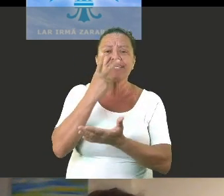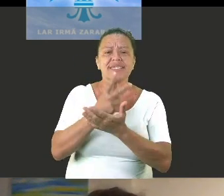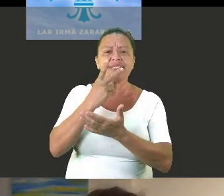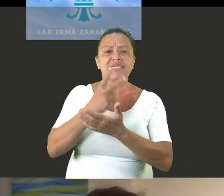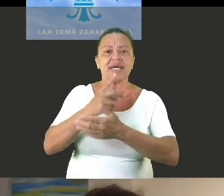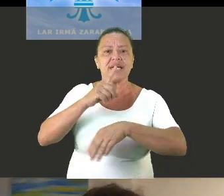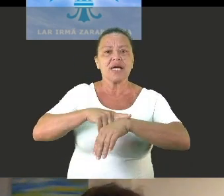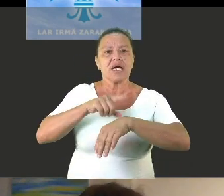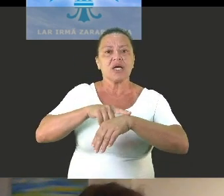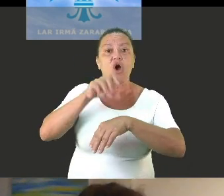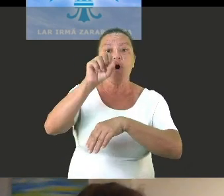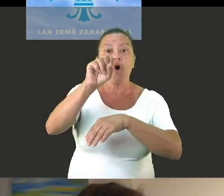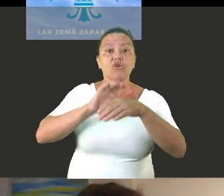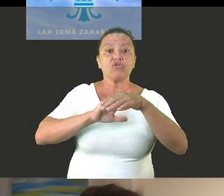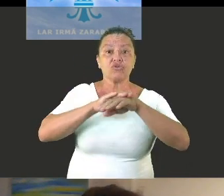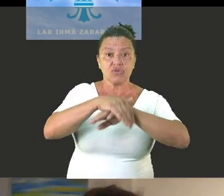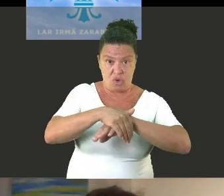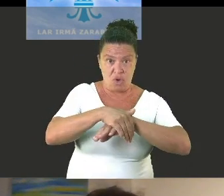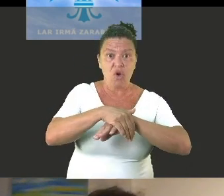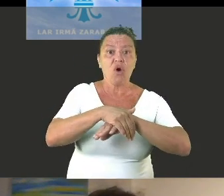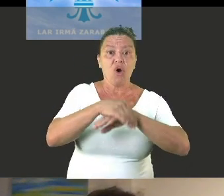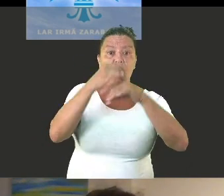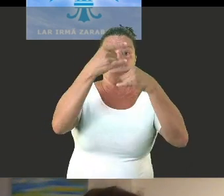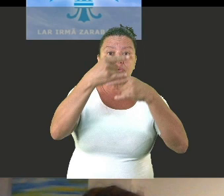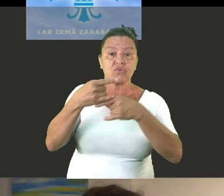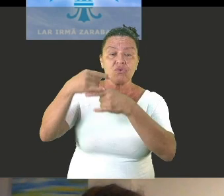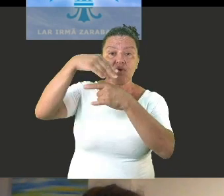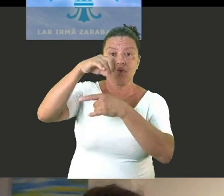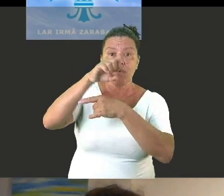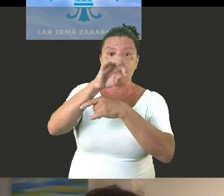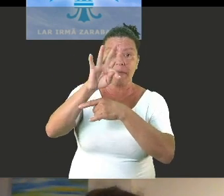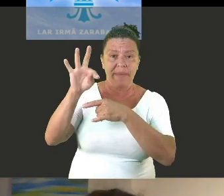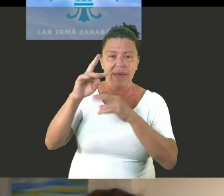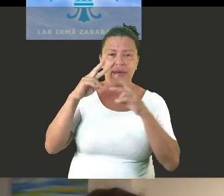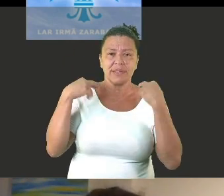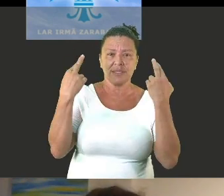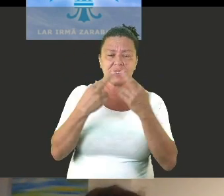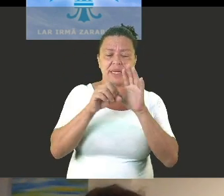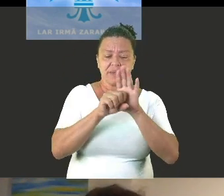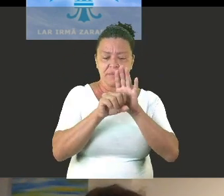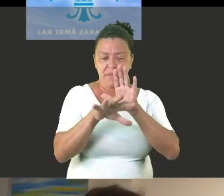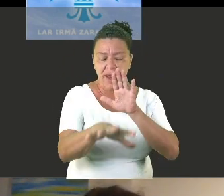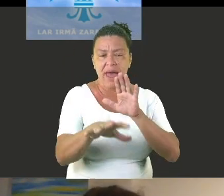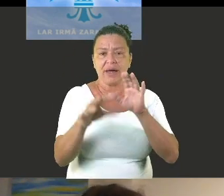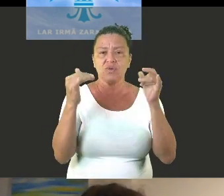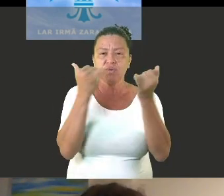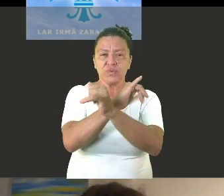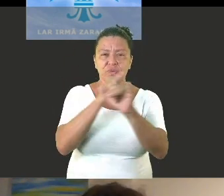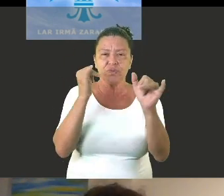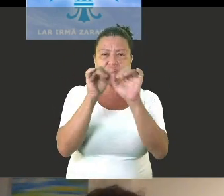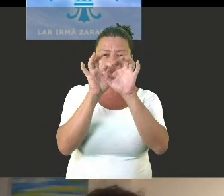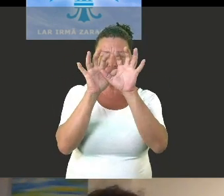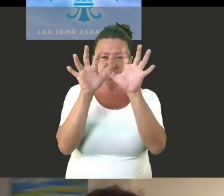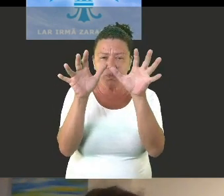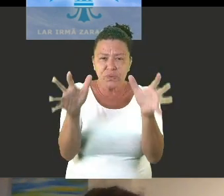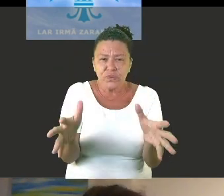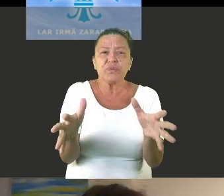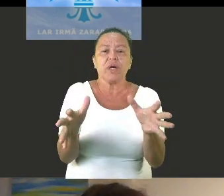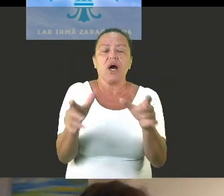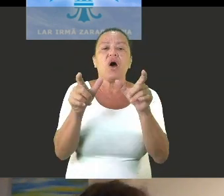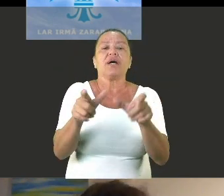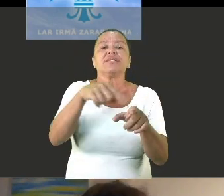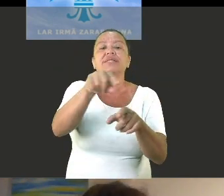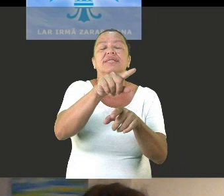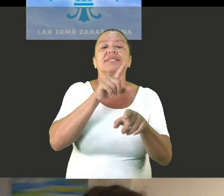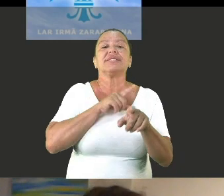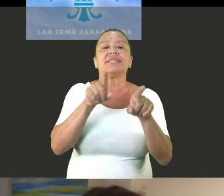20 horas através do Google Meet, reunião de prece, de irradiação, de vibração, onde também